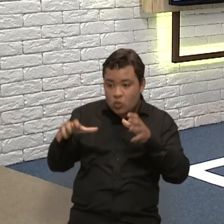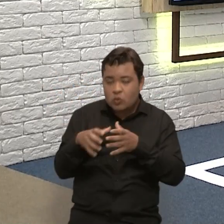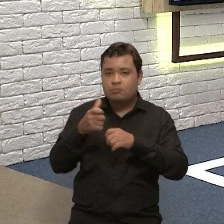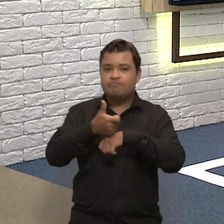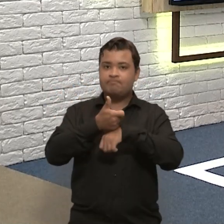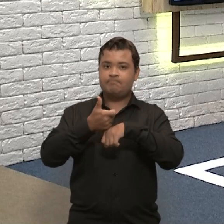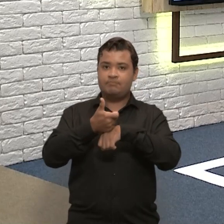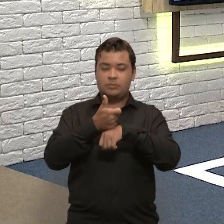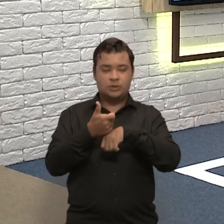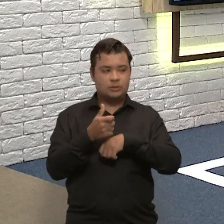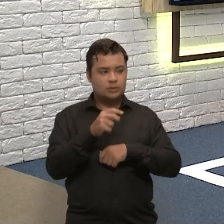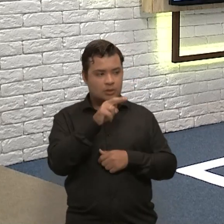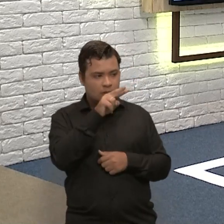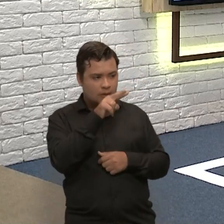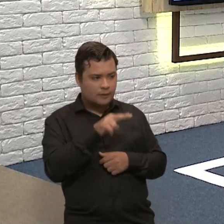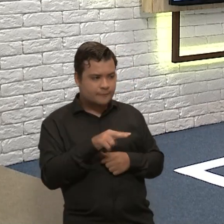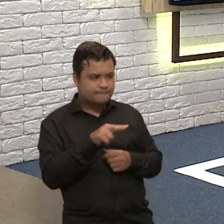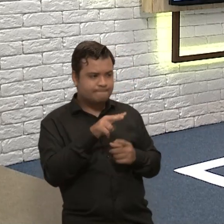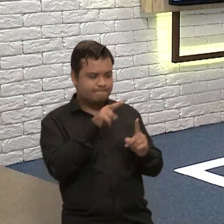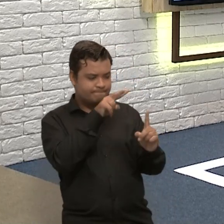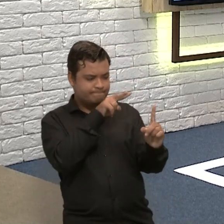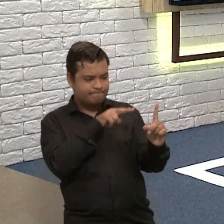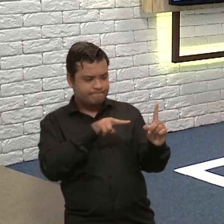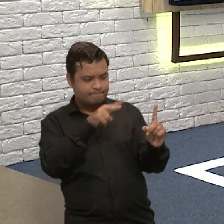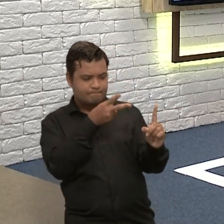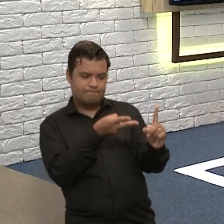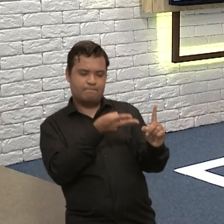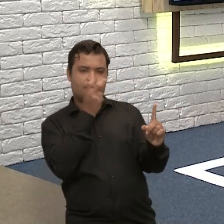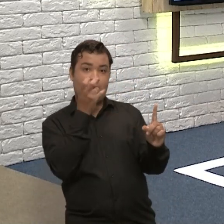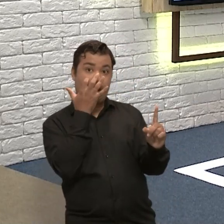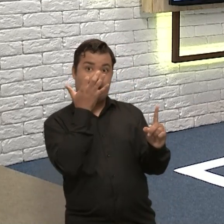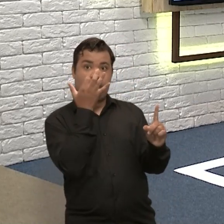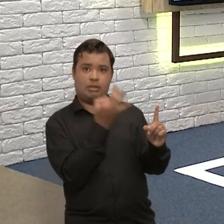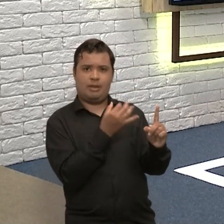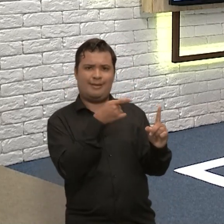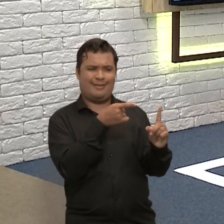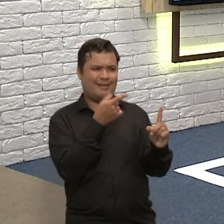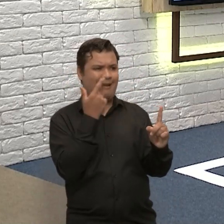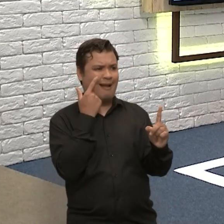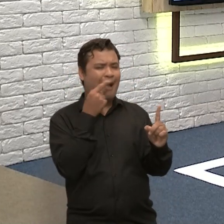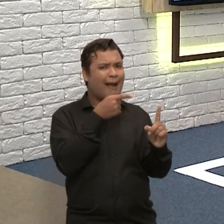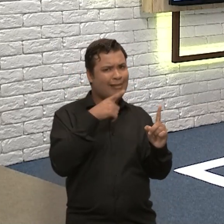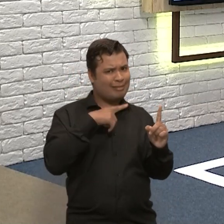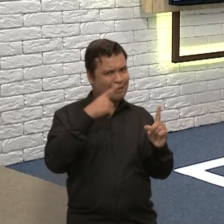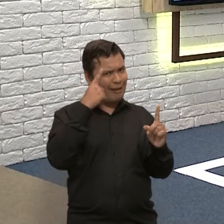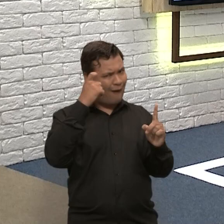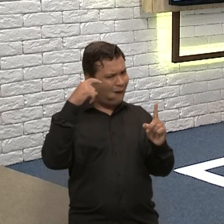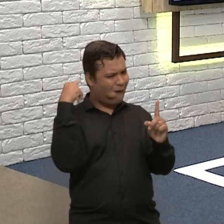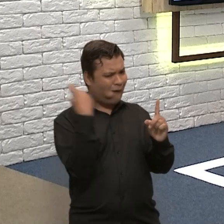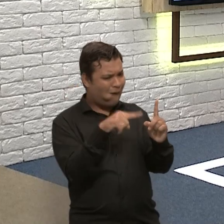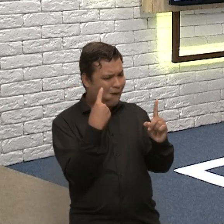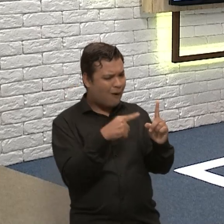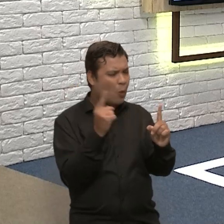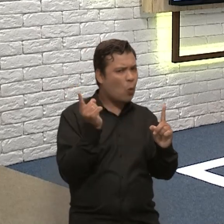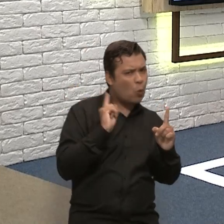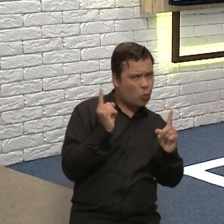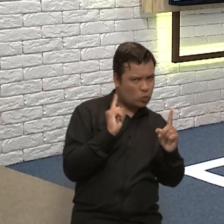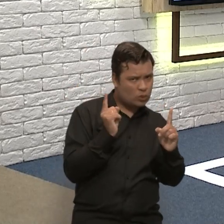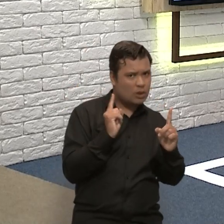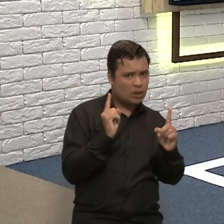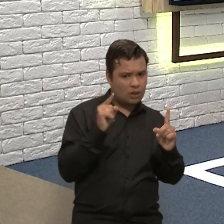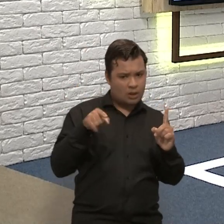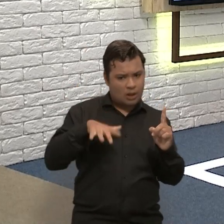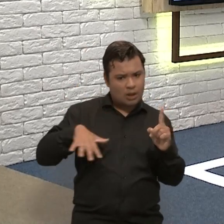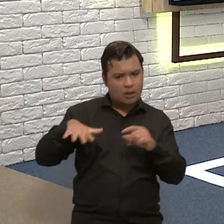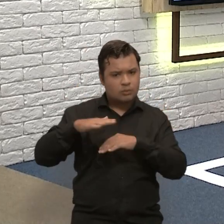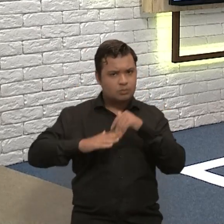vai estar atento a compreender e a tentar perceber se essa mulher é vítima de violência. E a partir daí, o que acontece? Qual que é